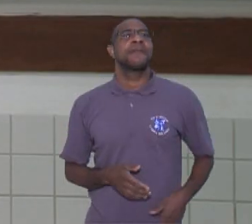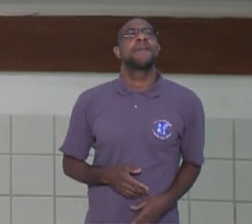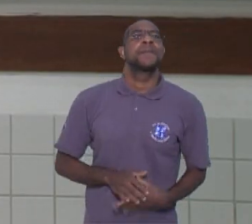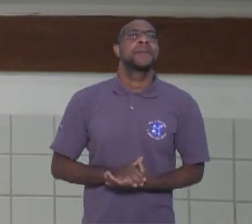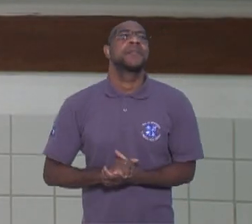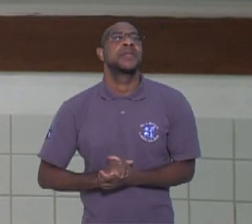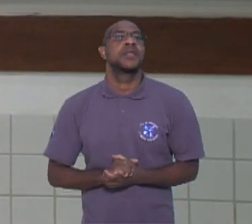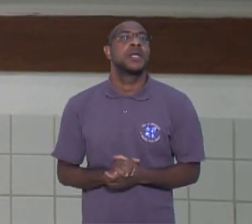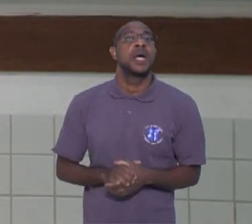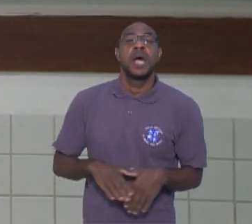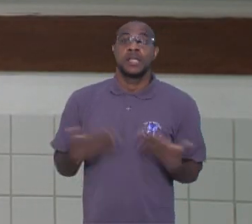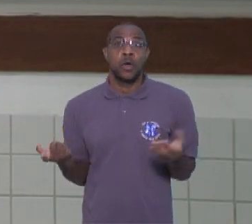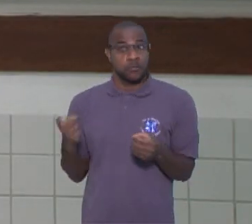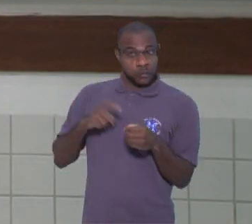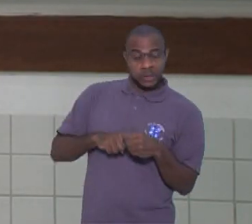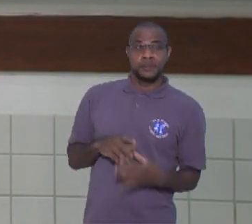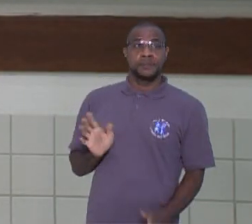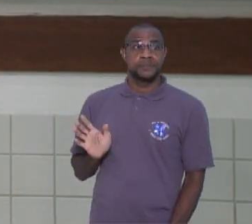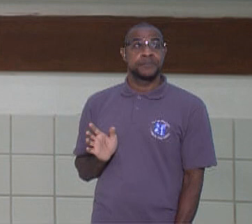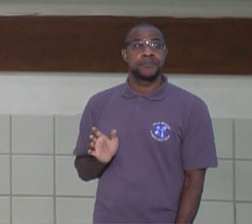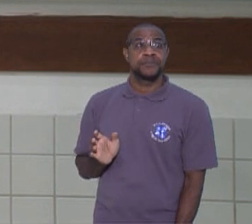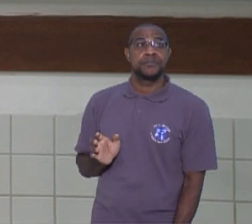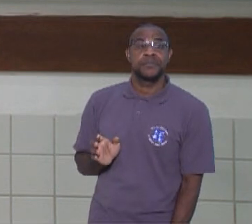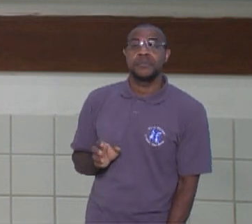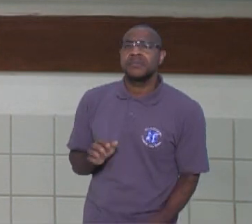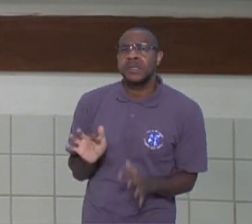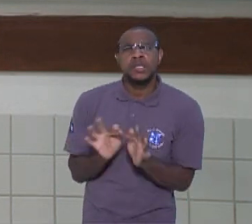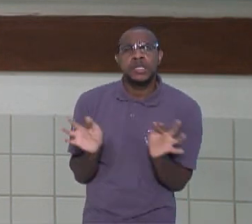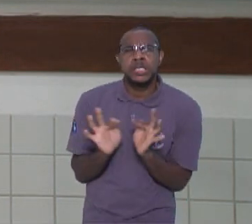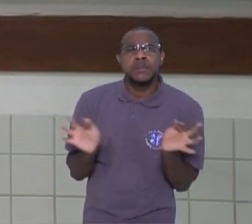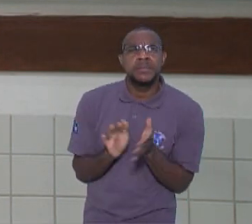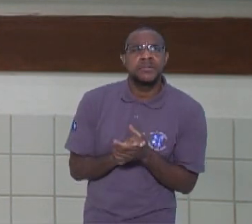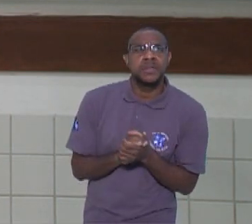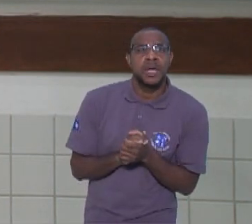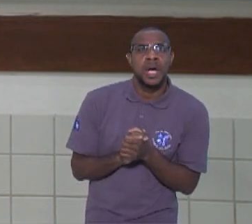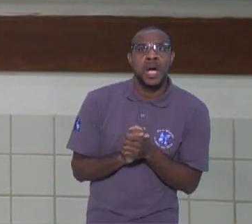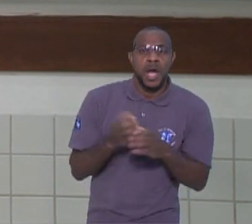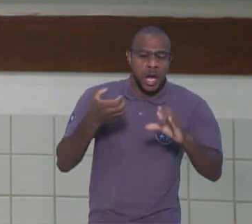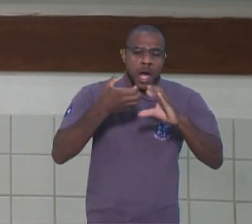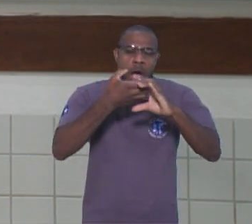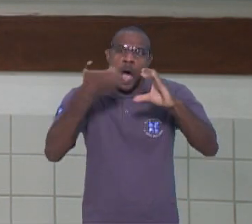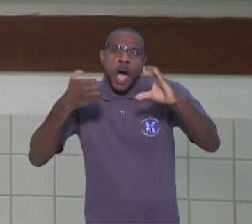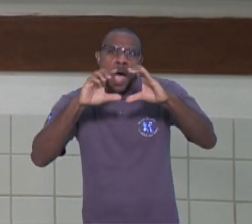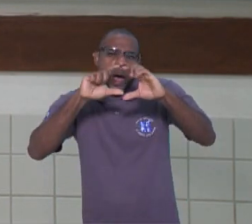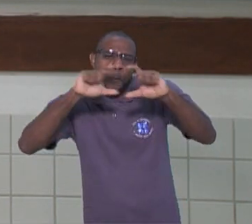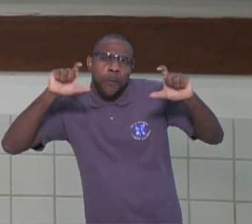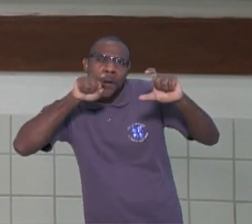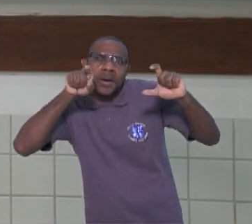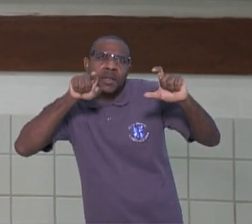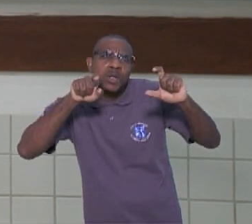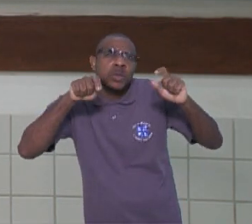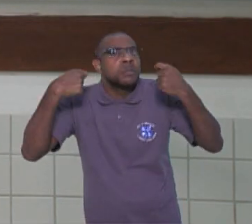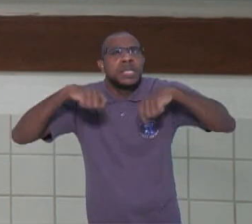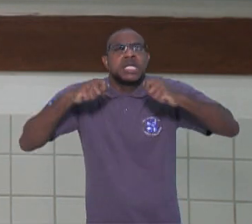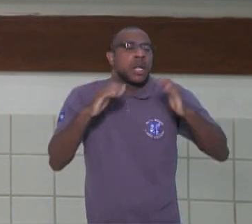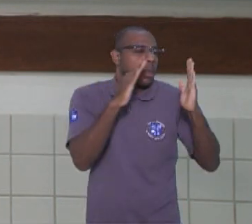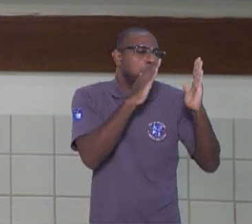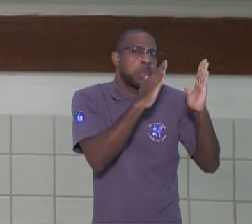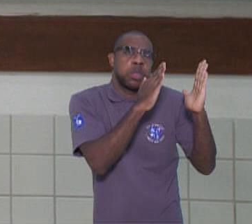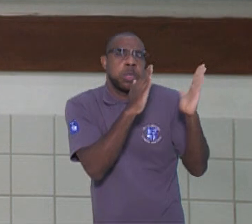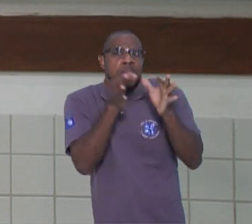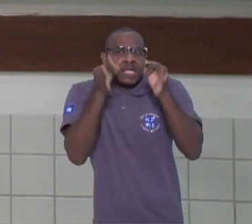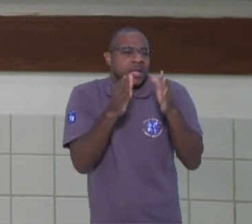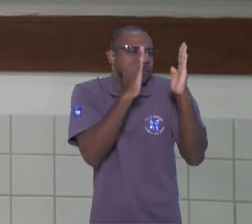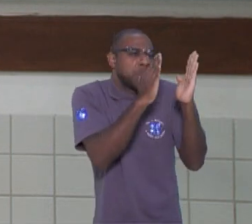lá. Então, voltando aqui. Simples, uma equação, ela nunca necessariamente vai estar na ordem.